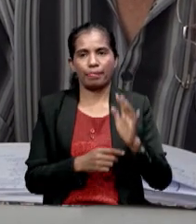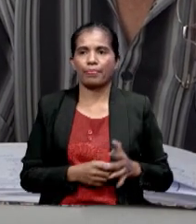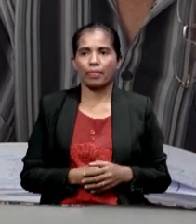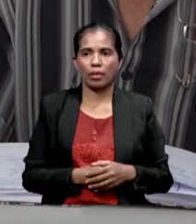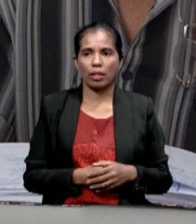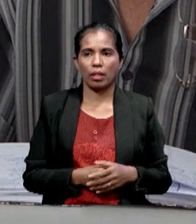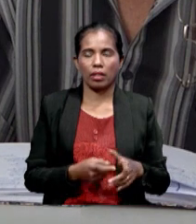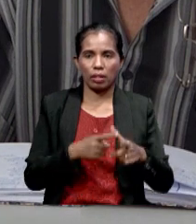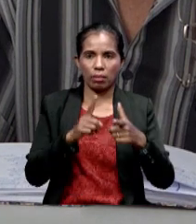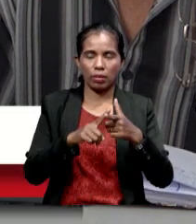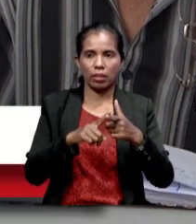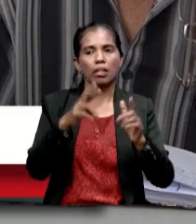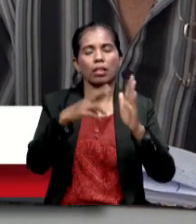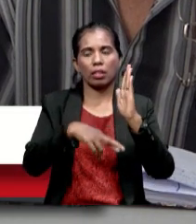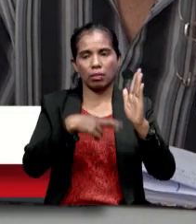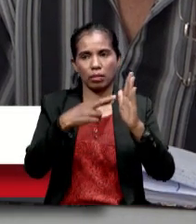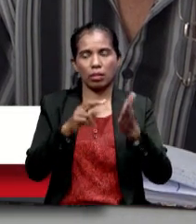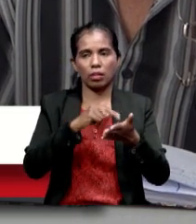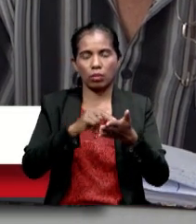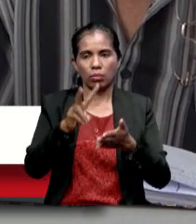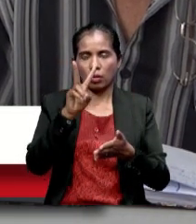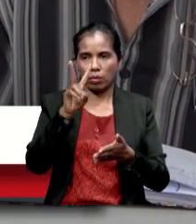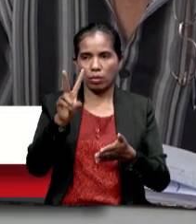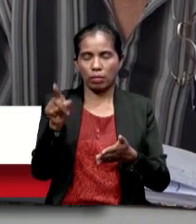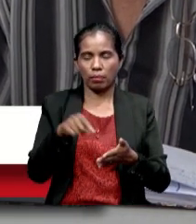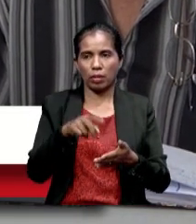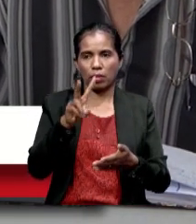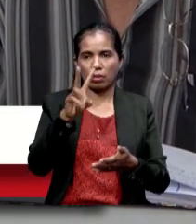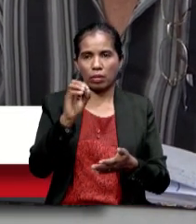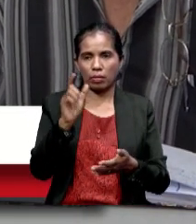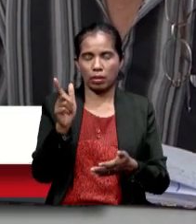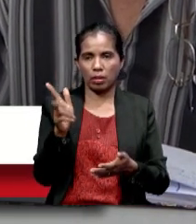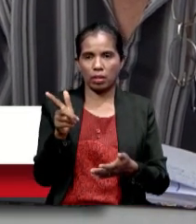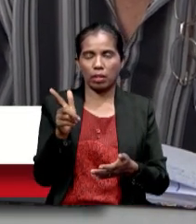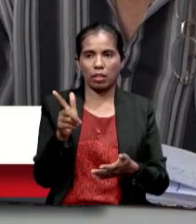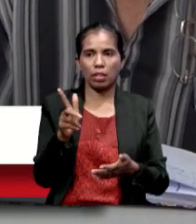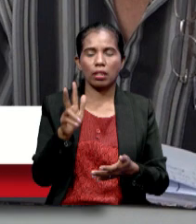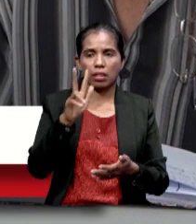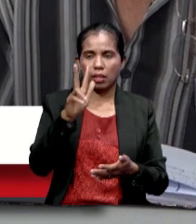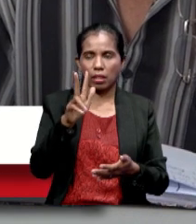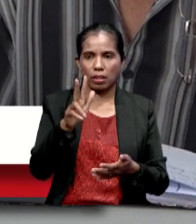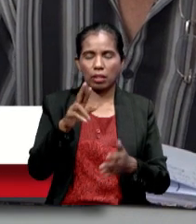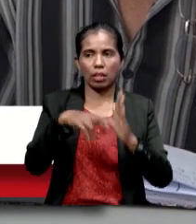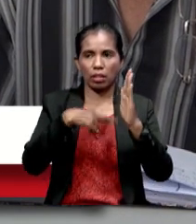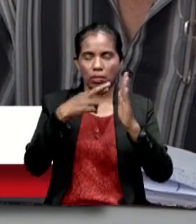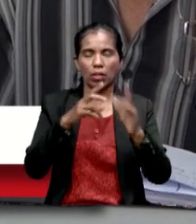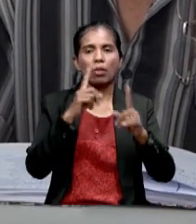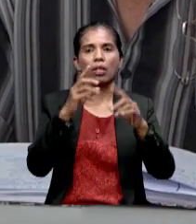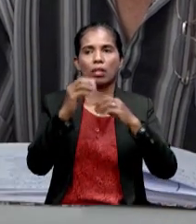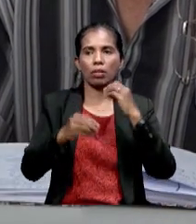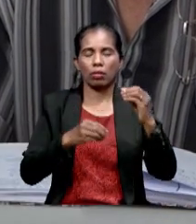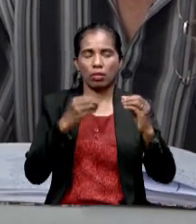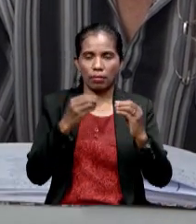Segundo regulamento, ira no número 2 para... Para 2003, ida nema karegula kwalia konaba